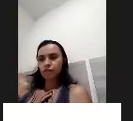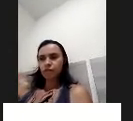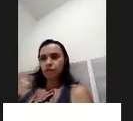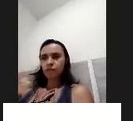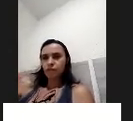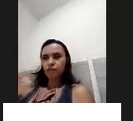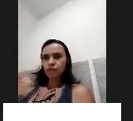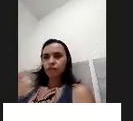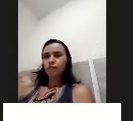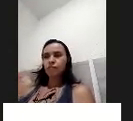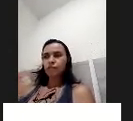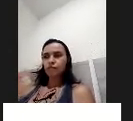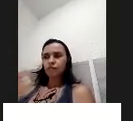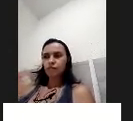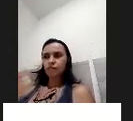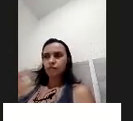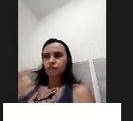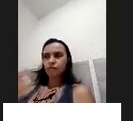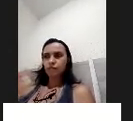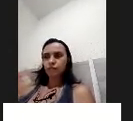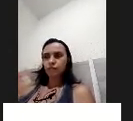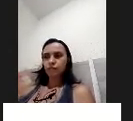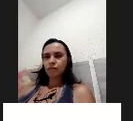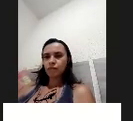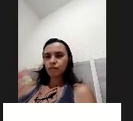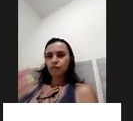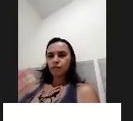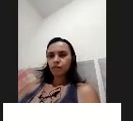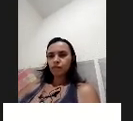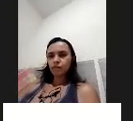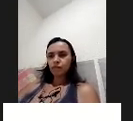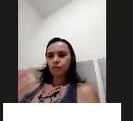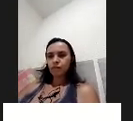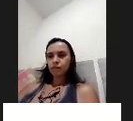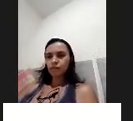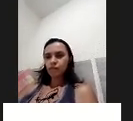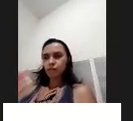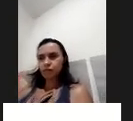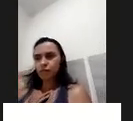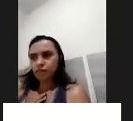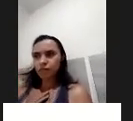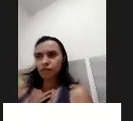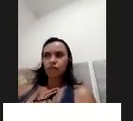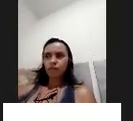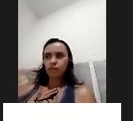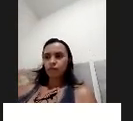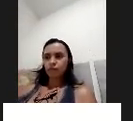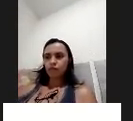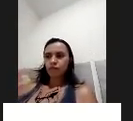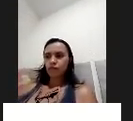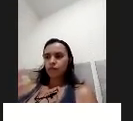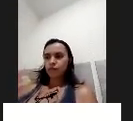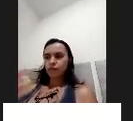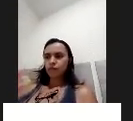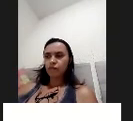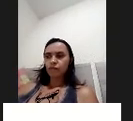ventral. Agora, a Maria Regina está lembrando ali, professora Evelyn, você falou para nós assim, que é importante, toda vez